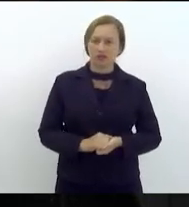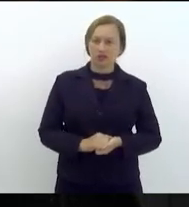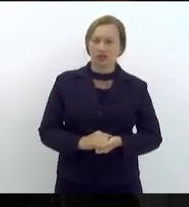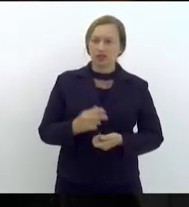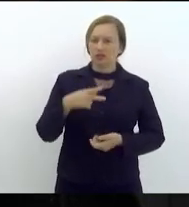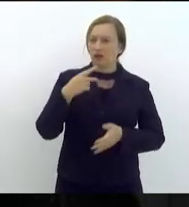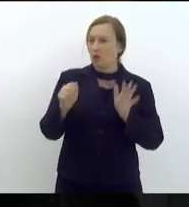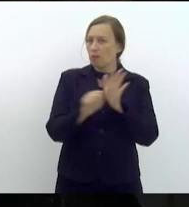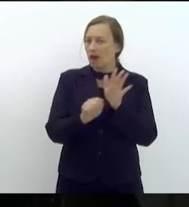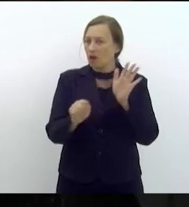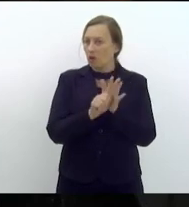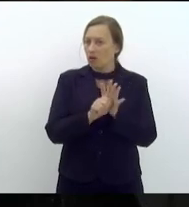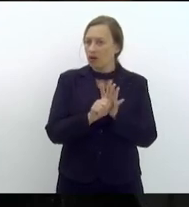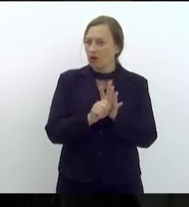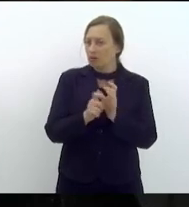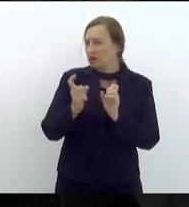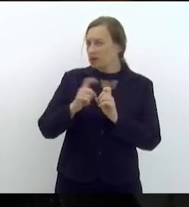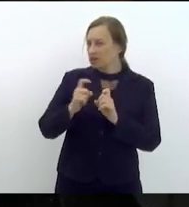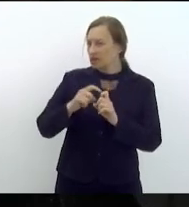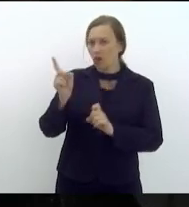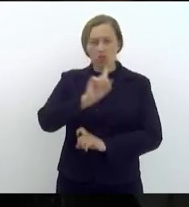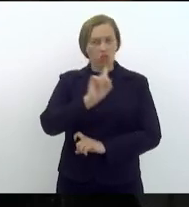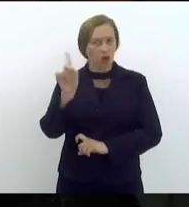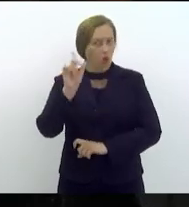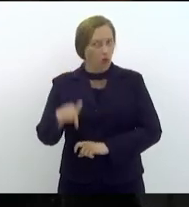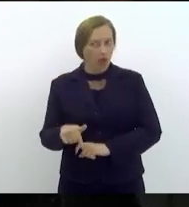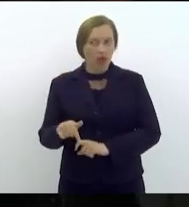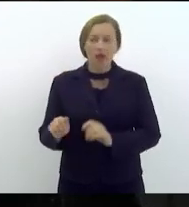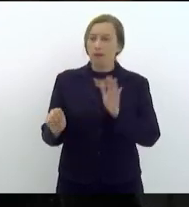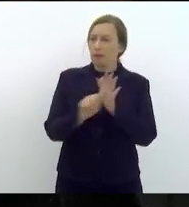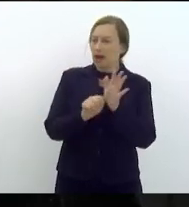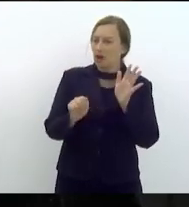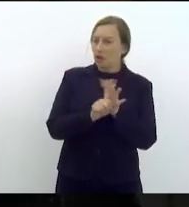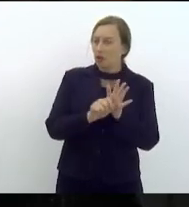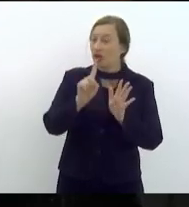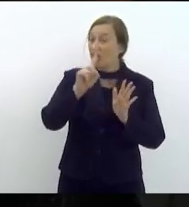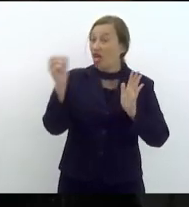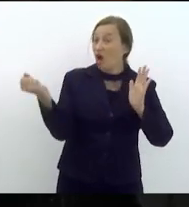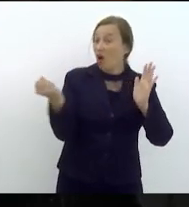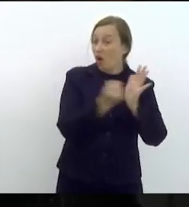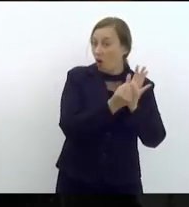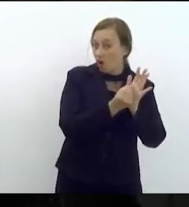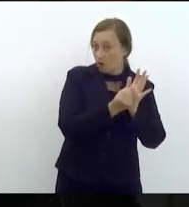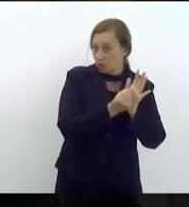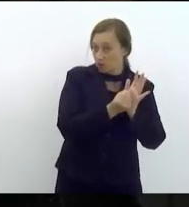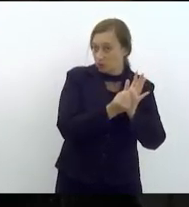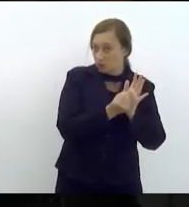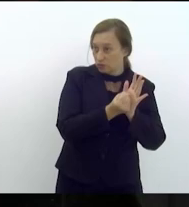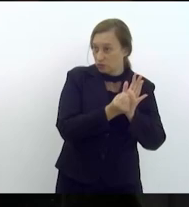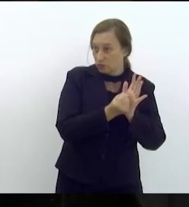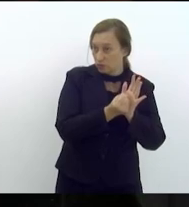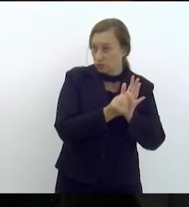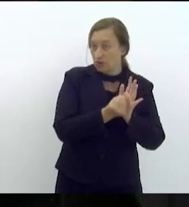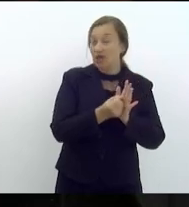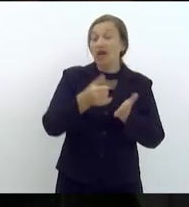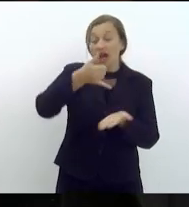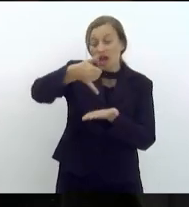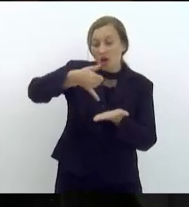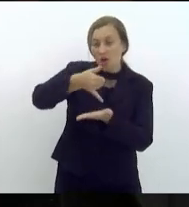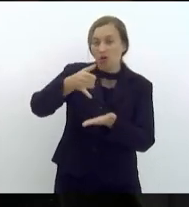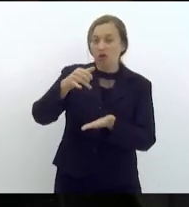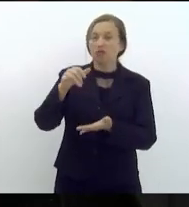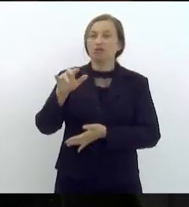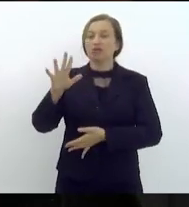de maconha medicinal não é maconha maconha é rótulo pejorativo é óleo de